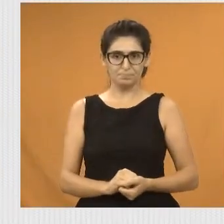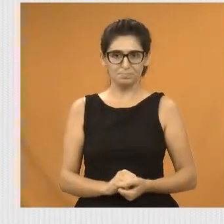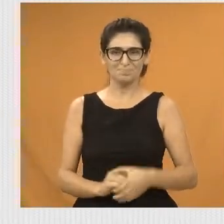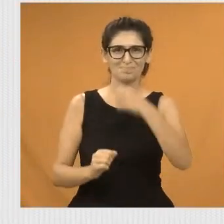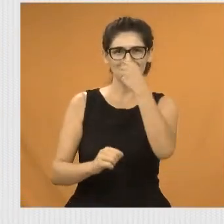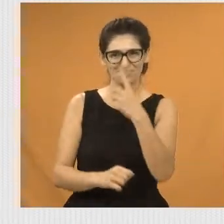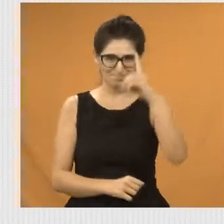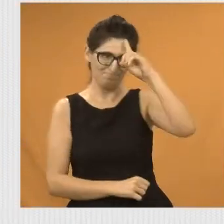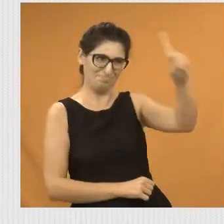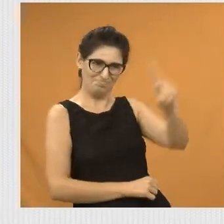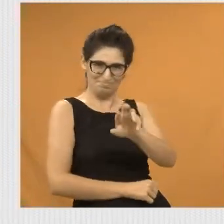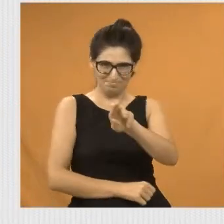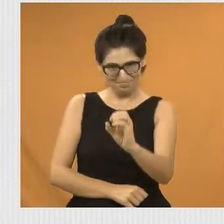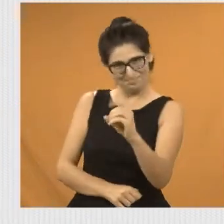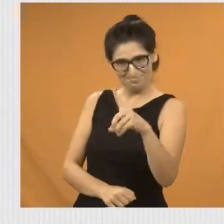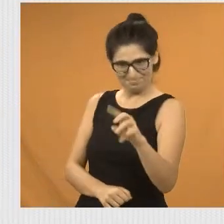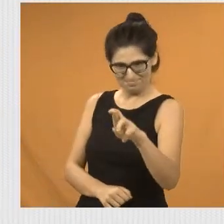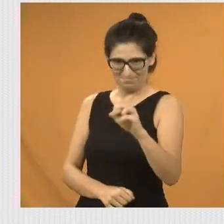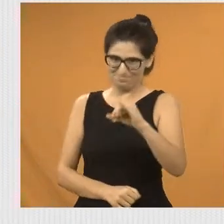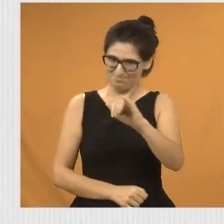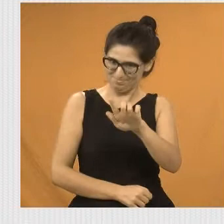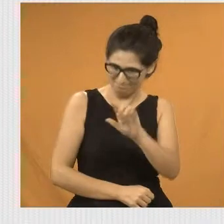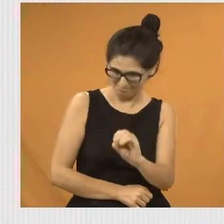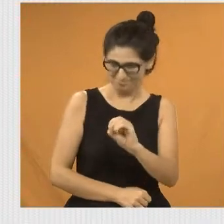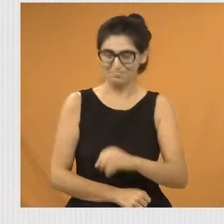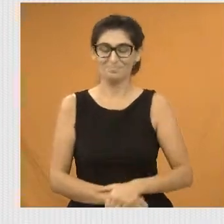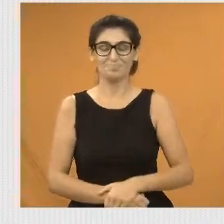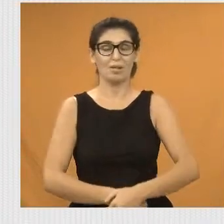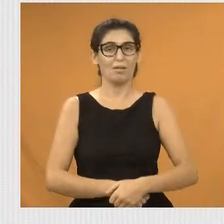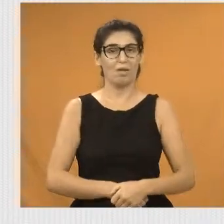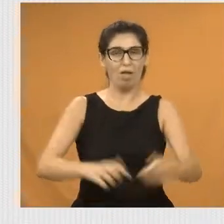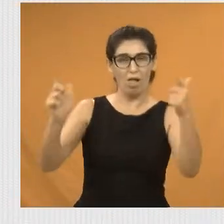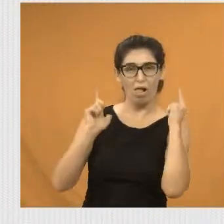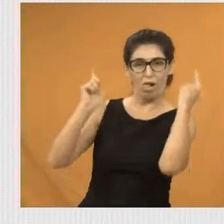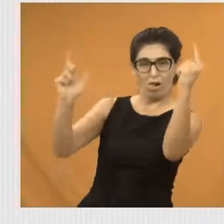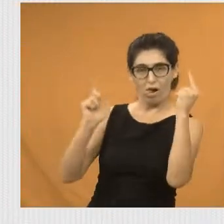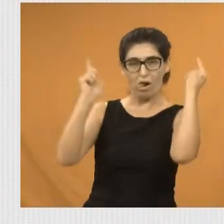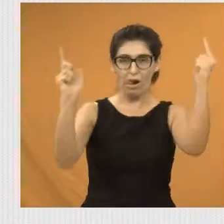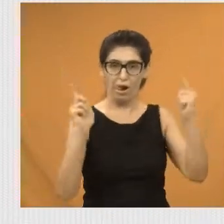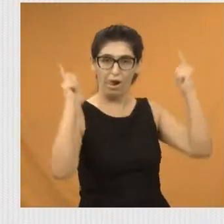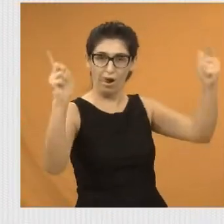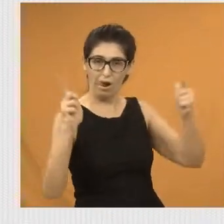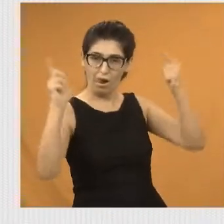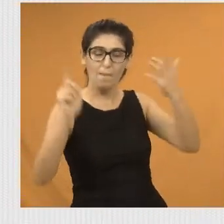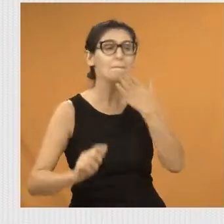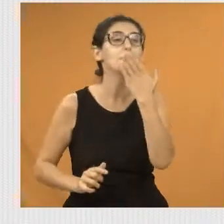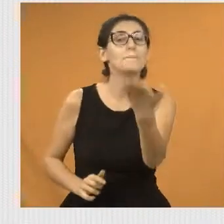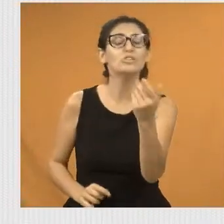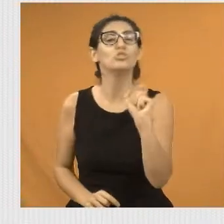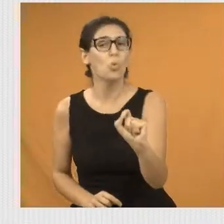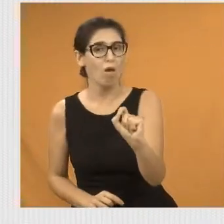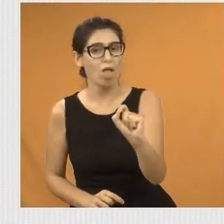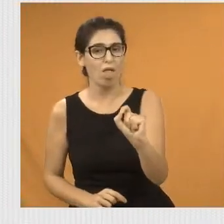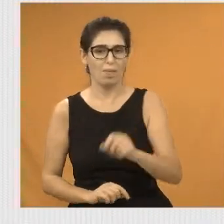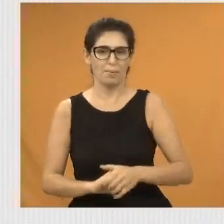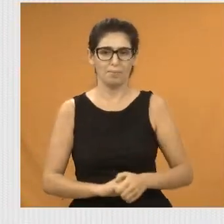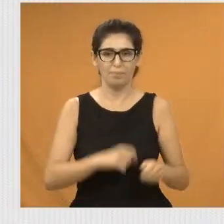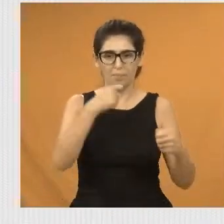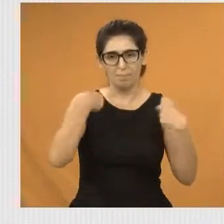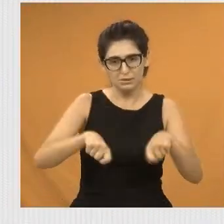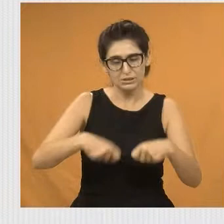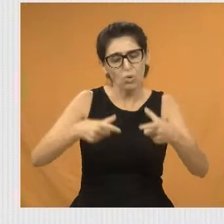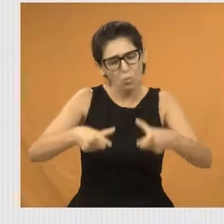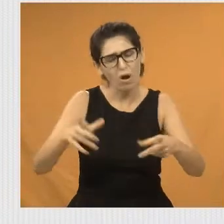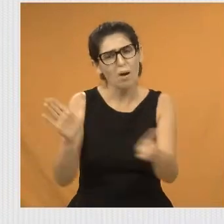Bom dia, doutor Rodrigo. Olha, doutor Rodrigo, a nossa reivindicação aqui mesmo, básica mesmo, são uma área de